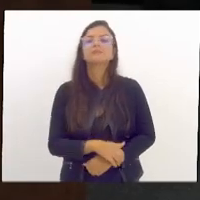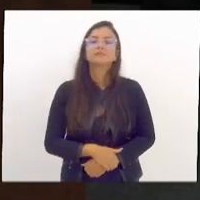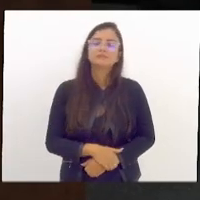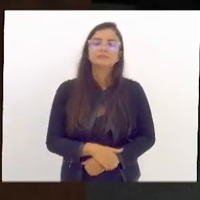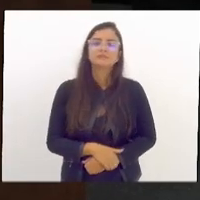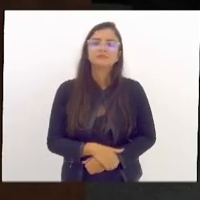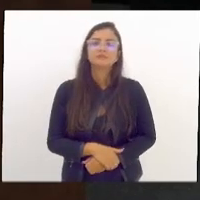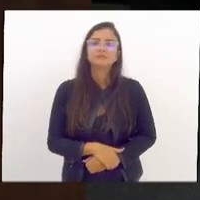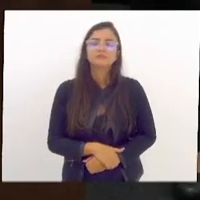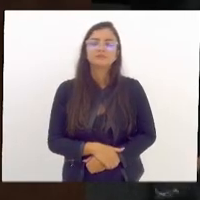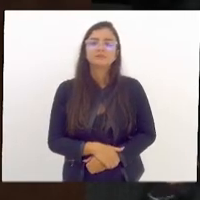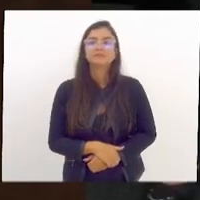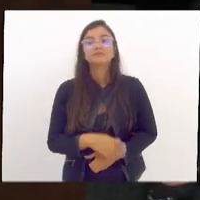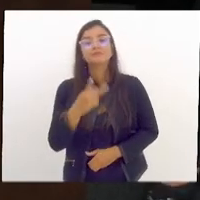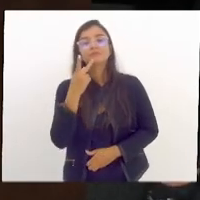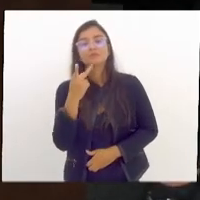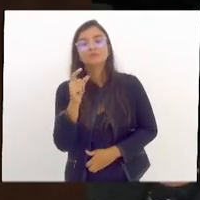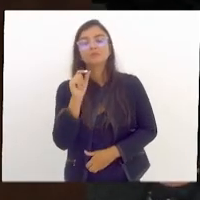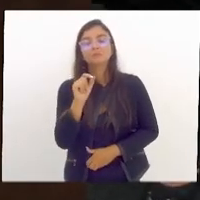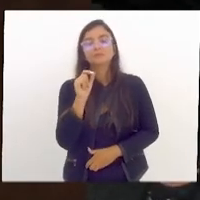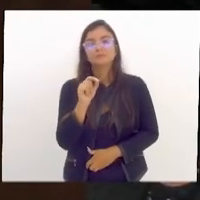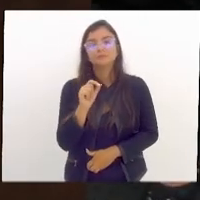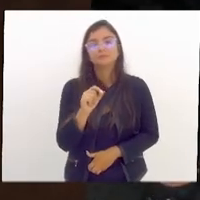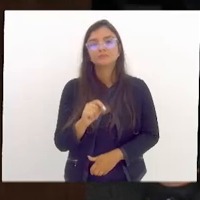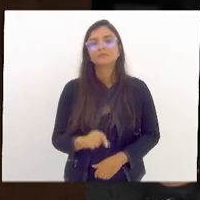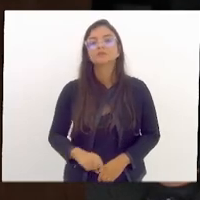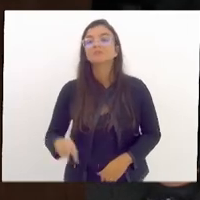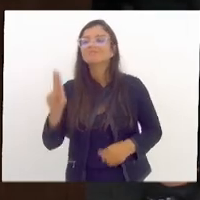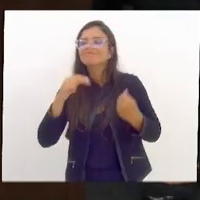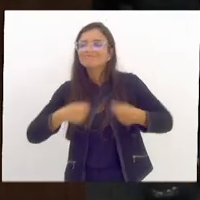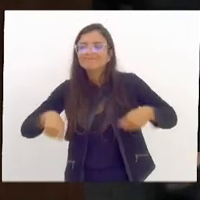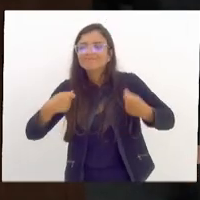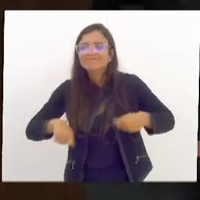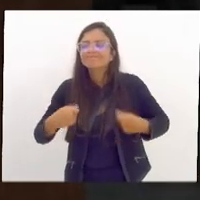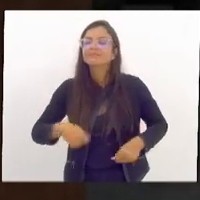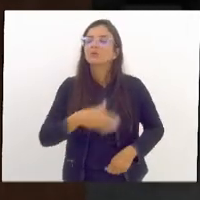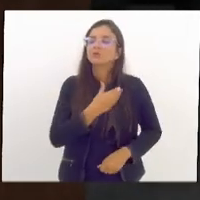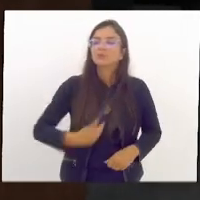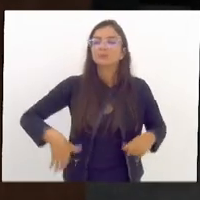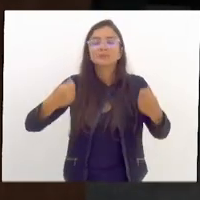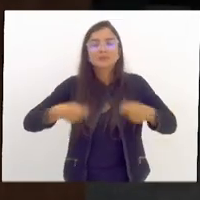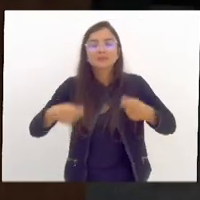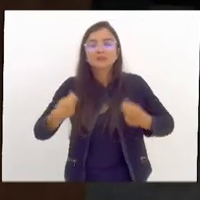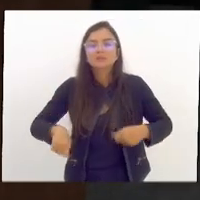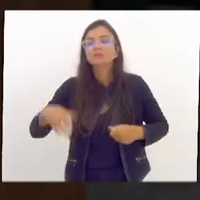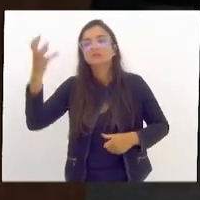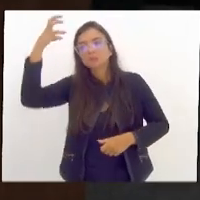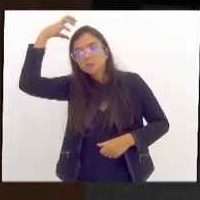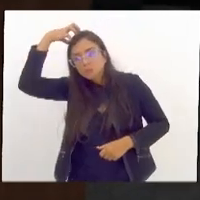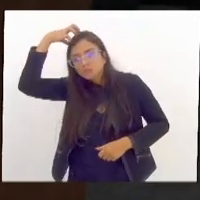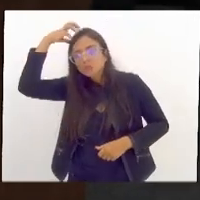Fica considerado utilidade pública a Brigada Municipal Ambiental de Angra dos Reis.